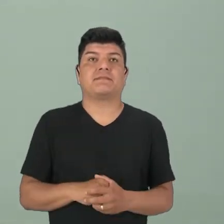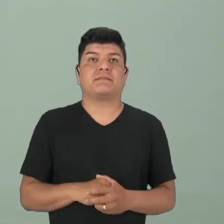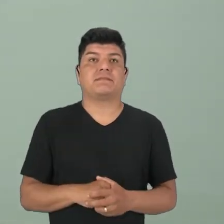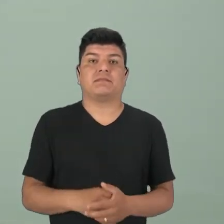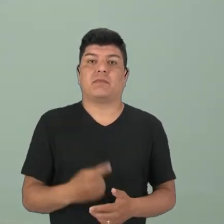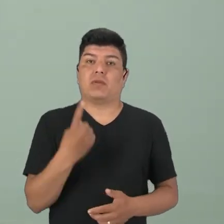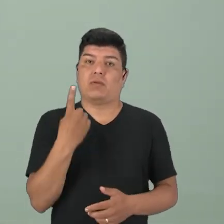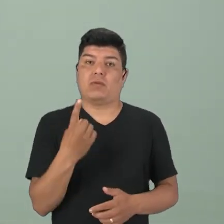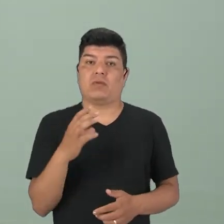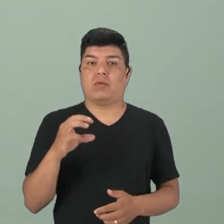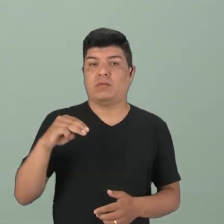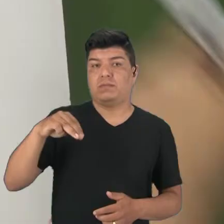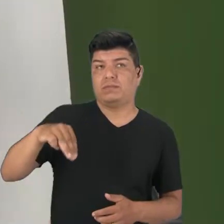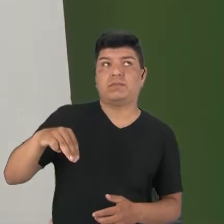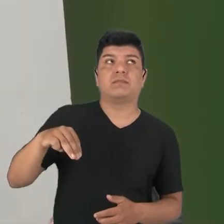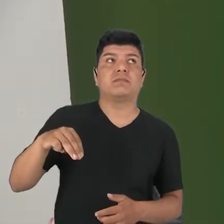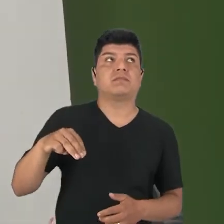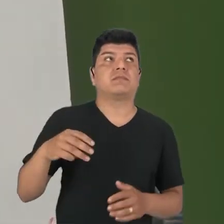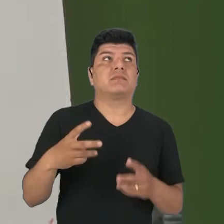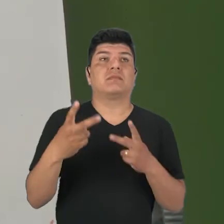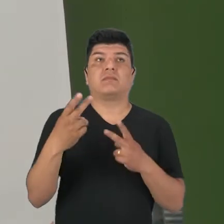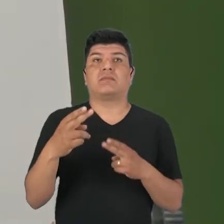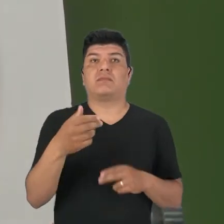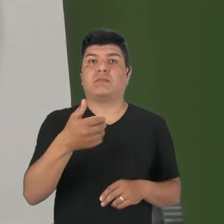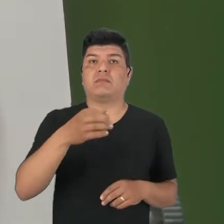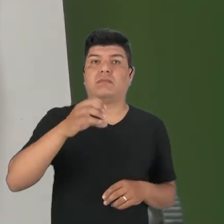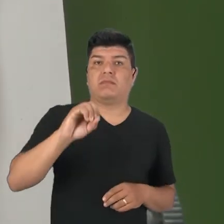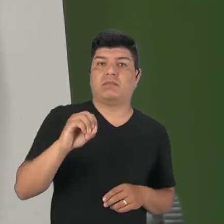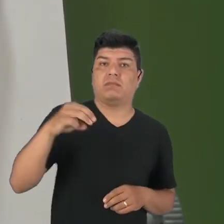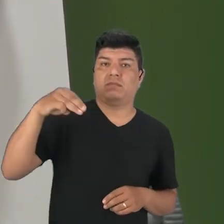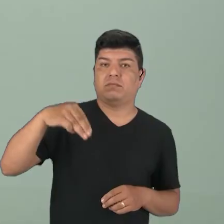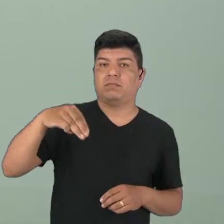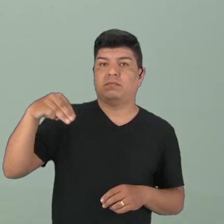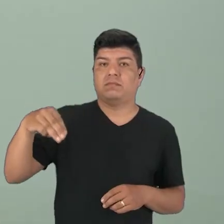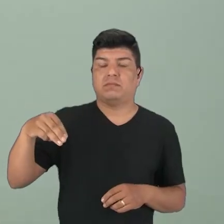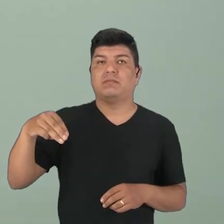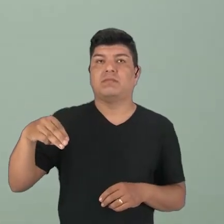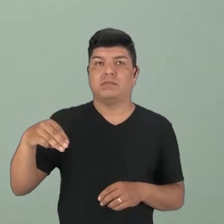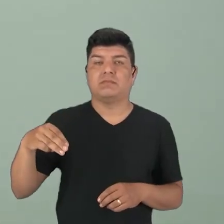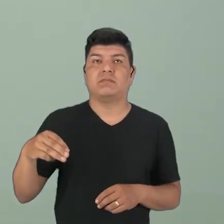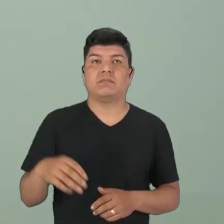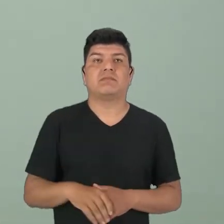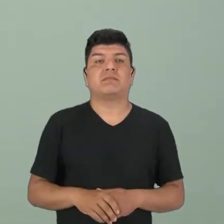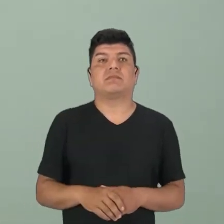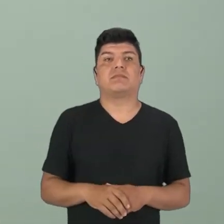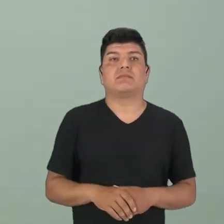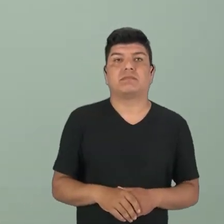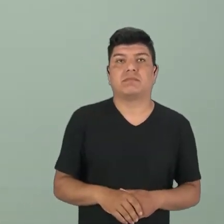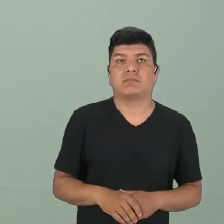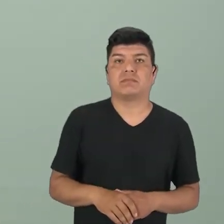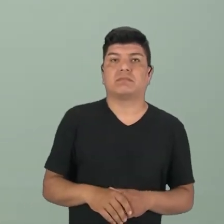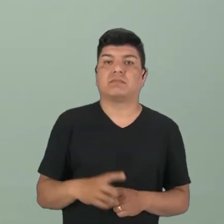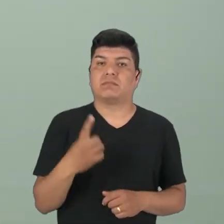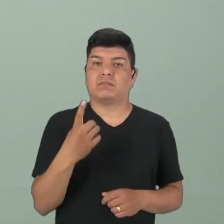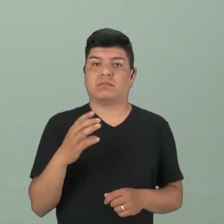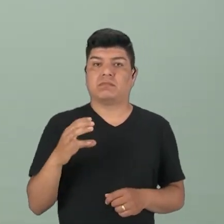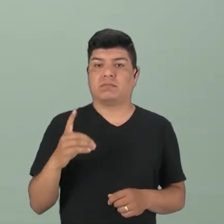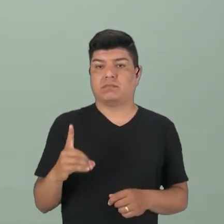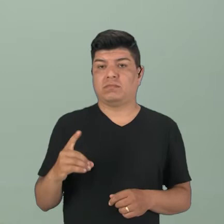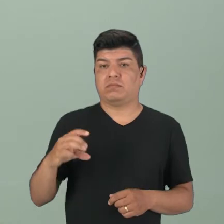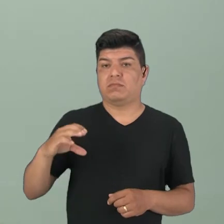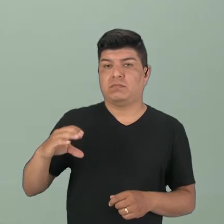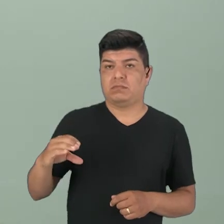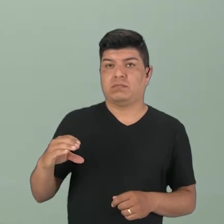1 centímetro equivale a 10 milímetros desse, ó. 10 milímetros desse. 1 decímetro são